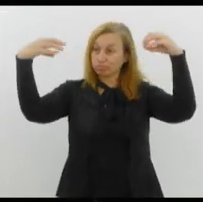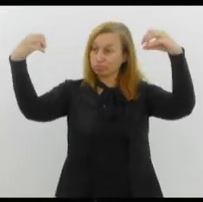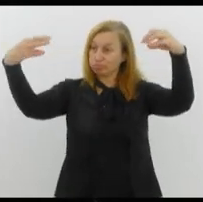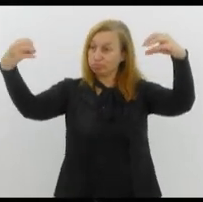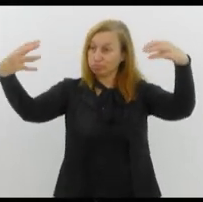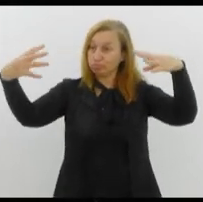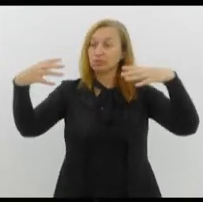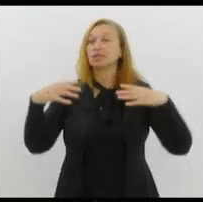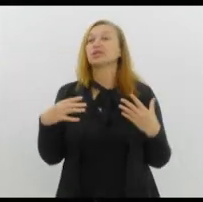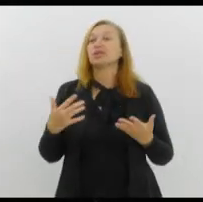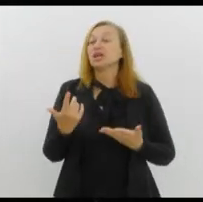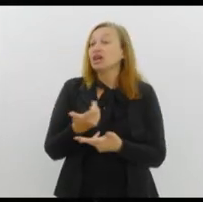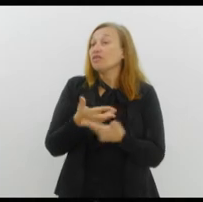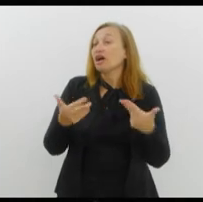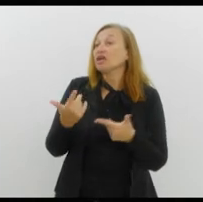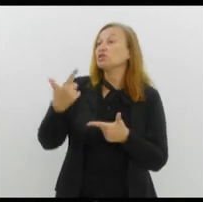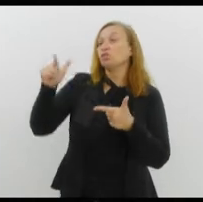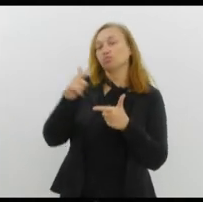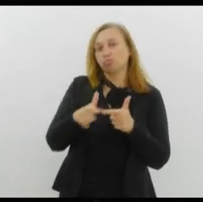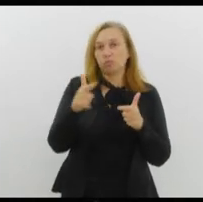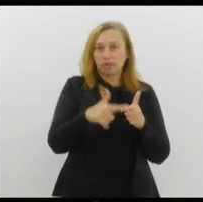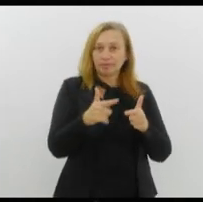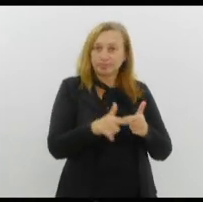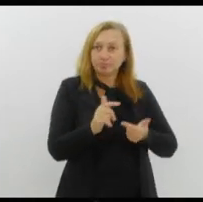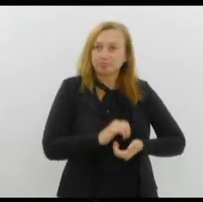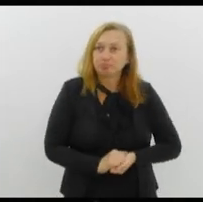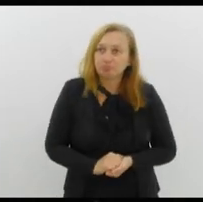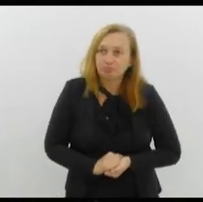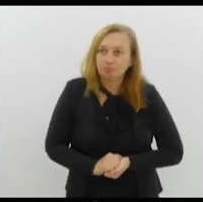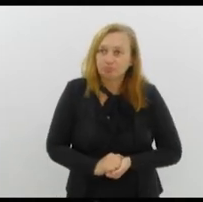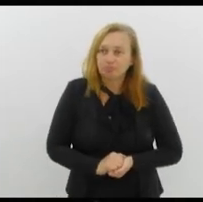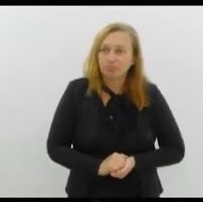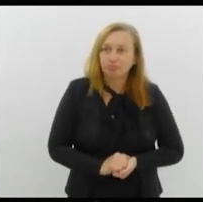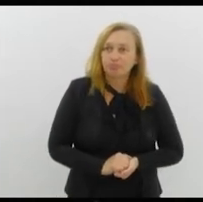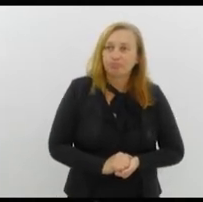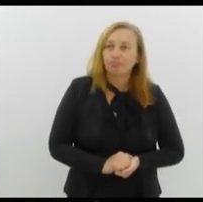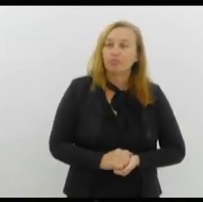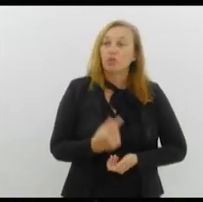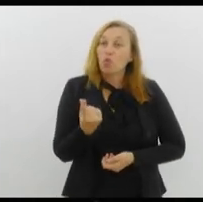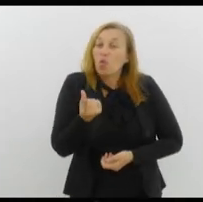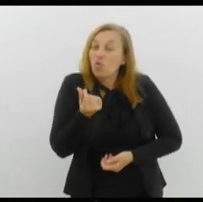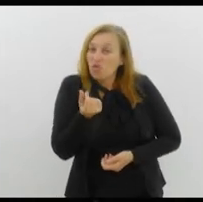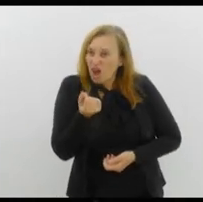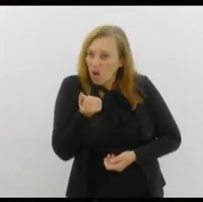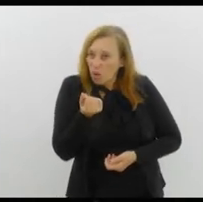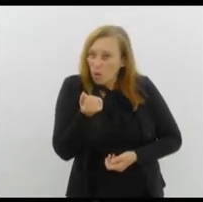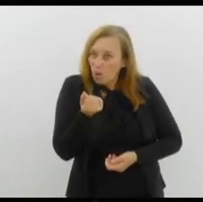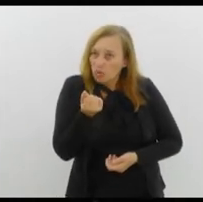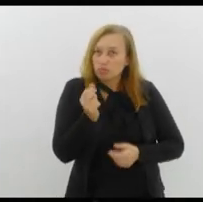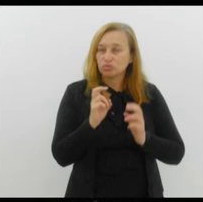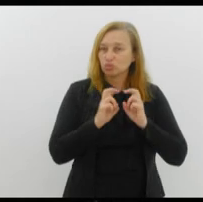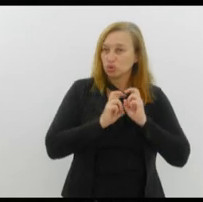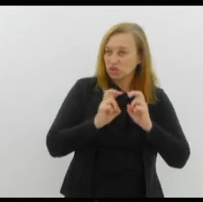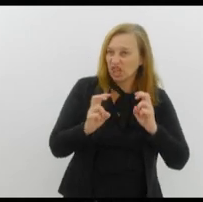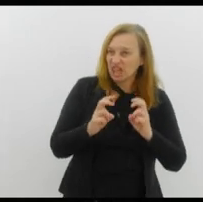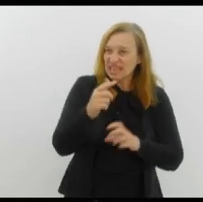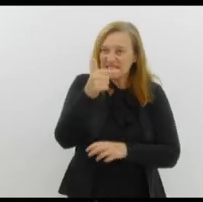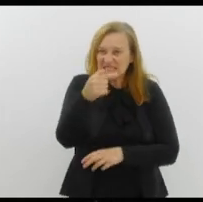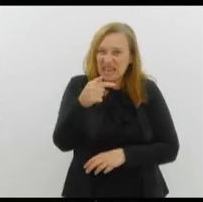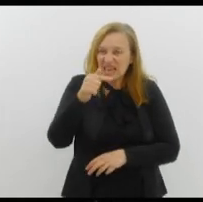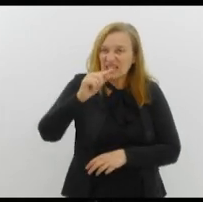entorno, entre diversos outros problemas. O aumento da tarifa para os atuais